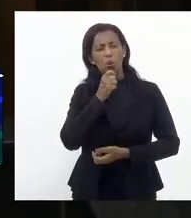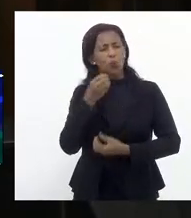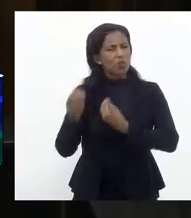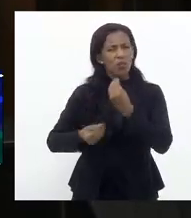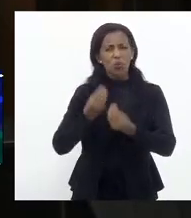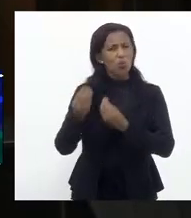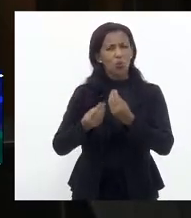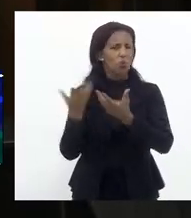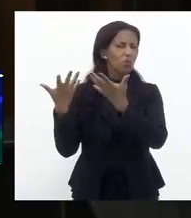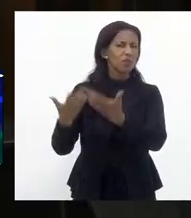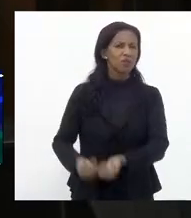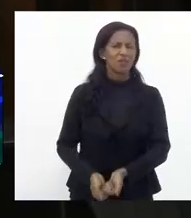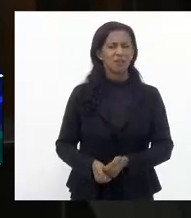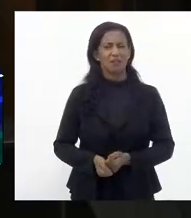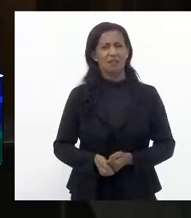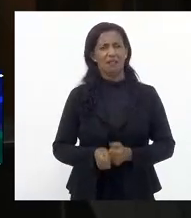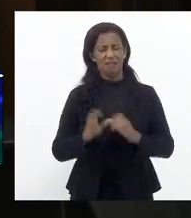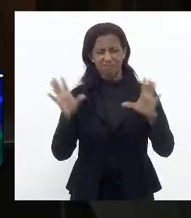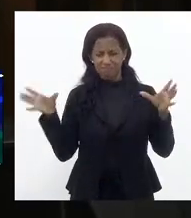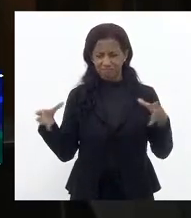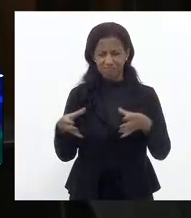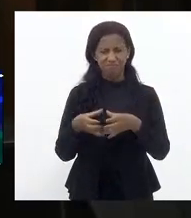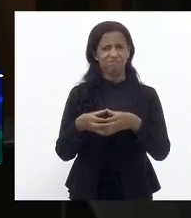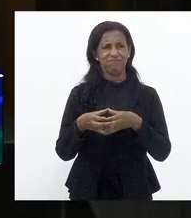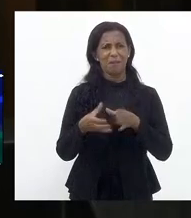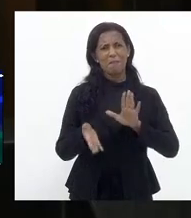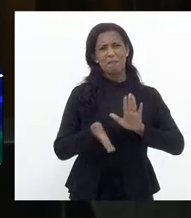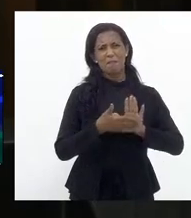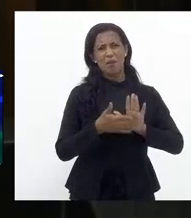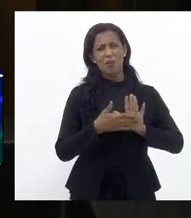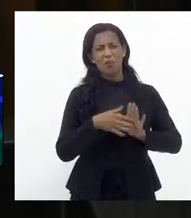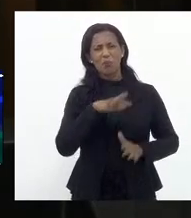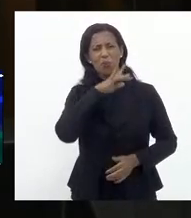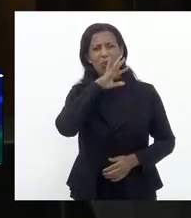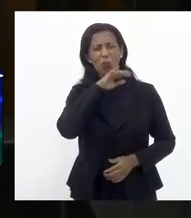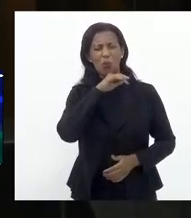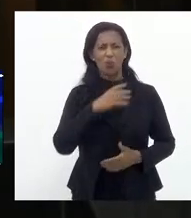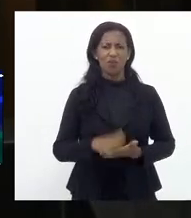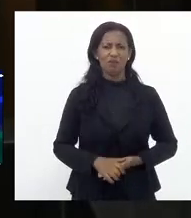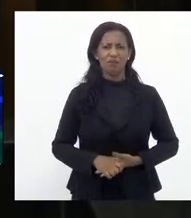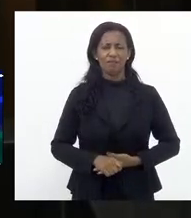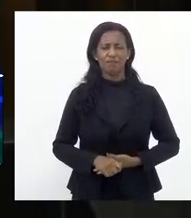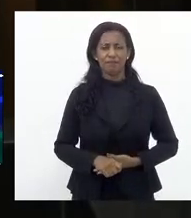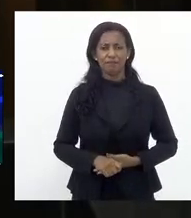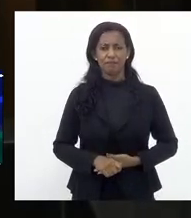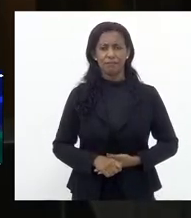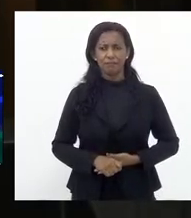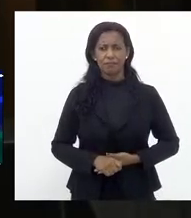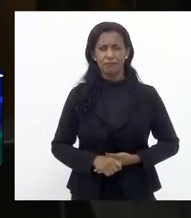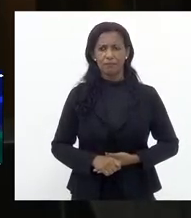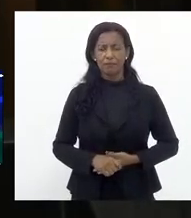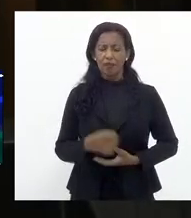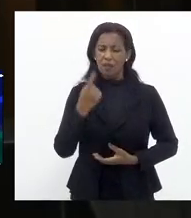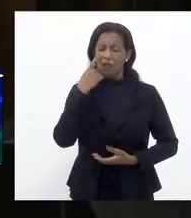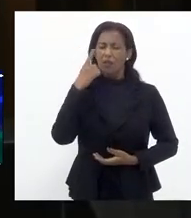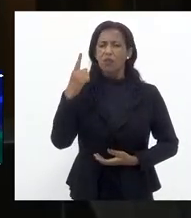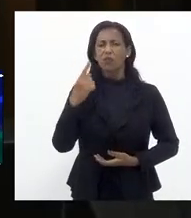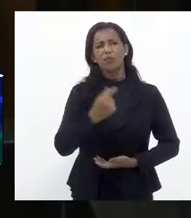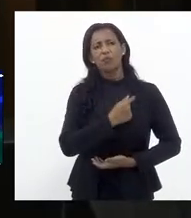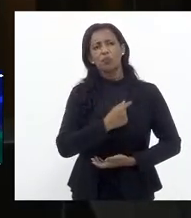aceitar esse pacote de maldade que enviaram aqui para a nossa casa. Eu fico vendo o